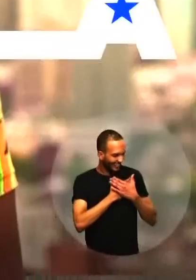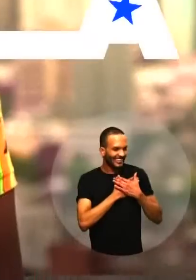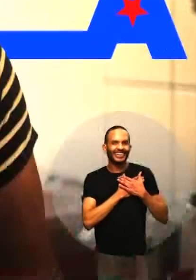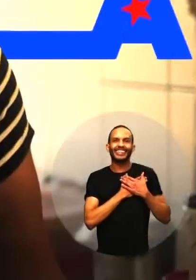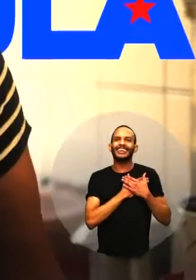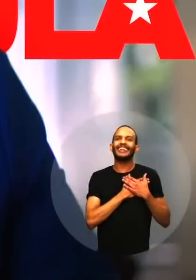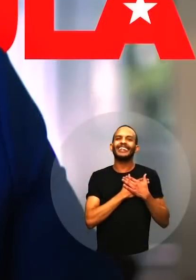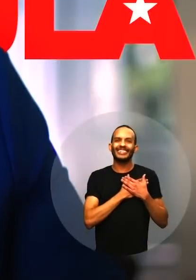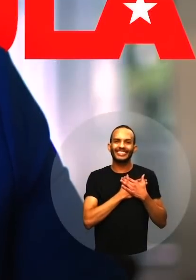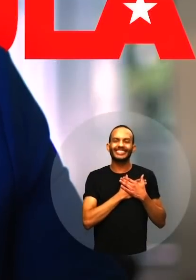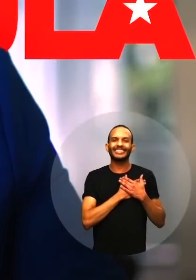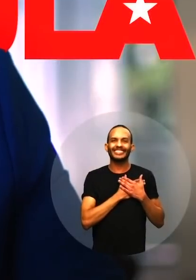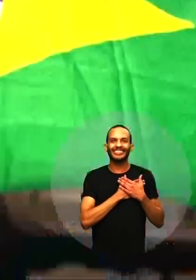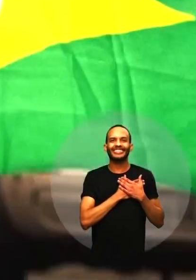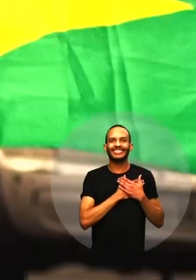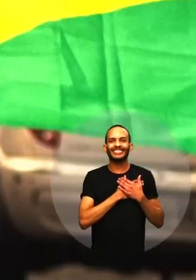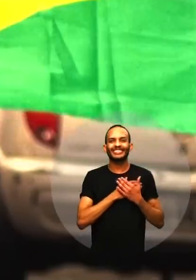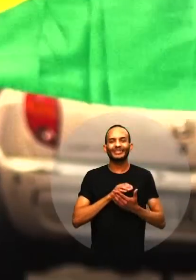estrela